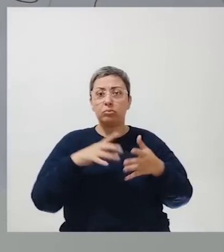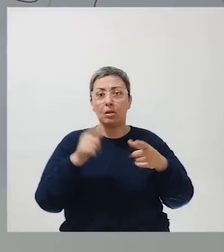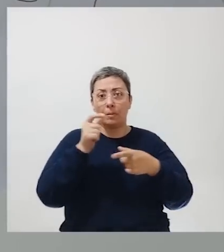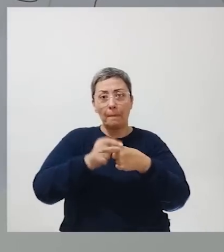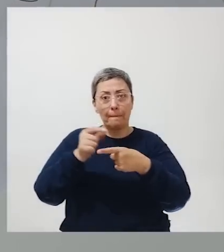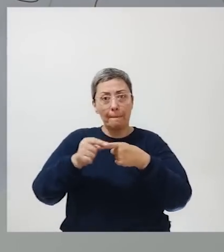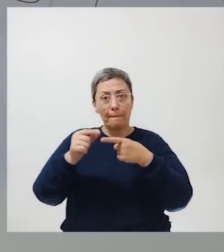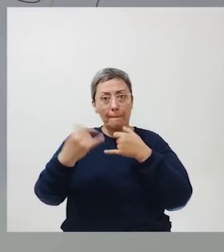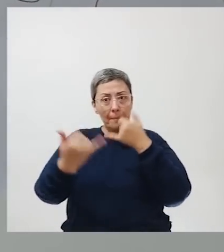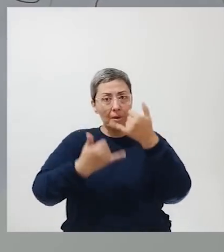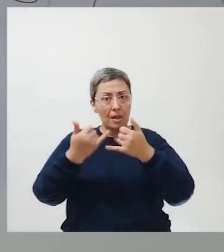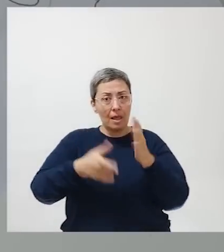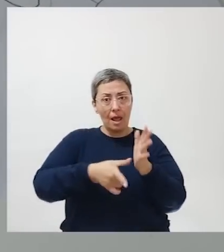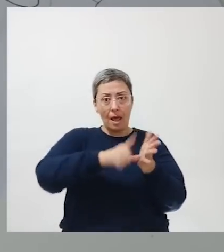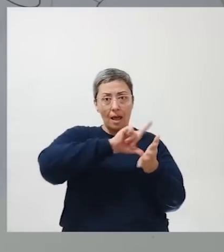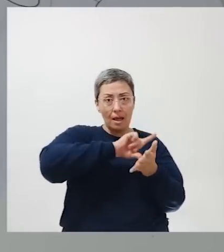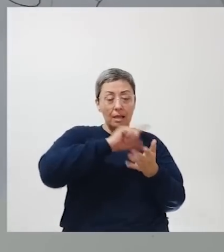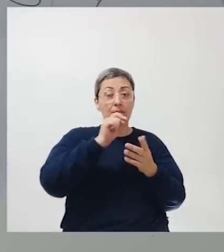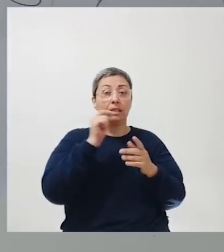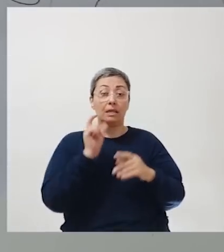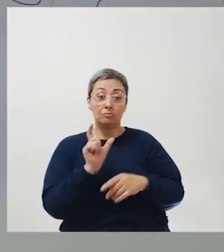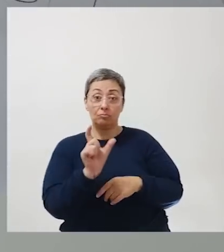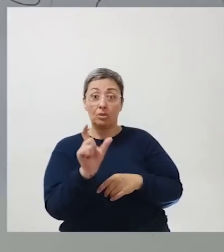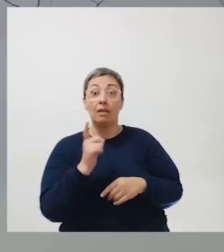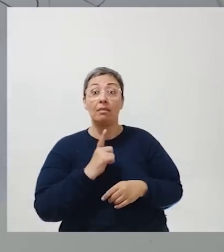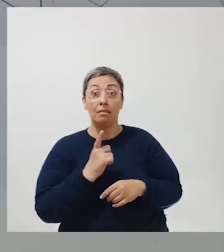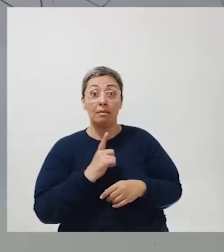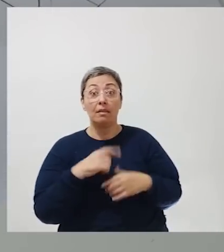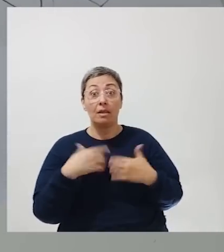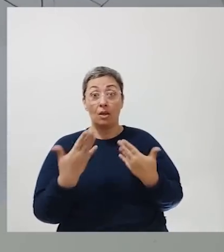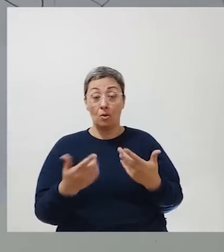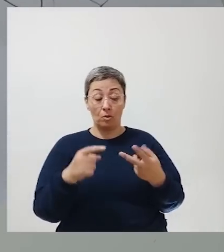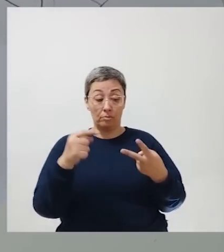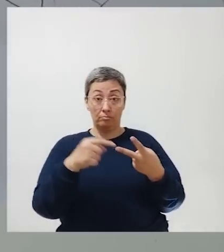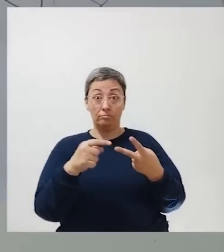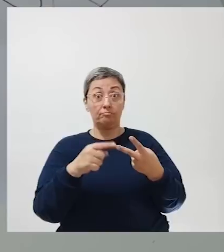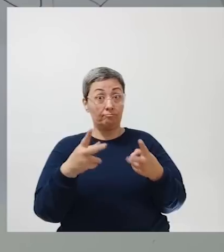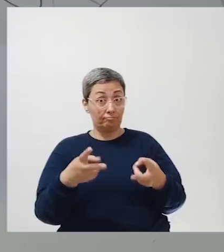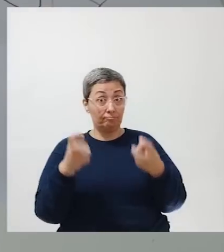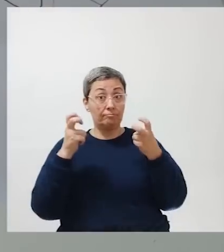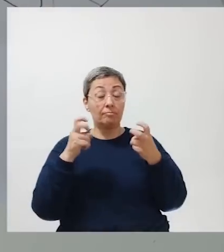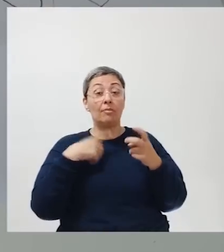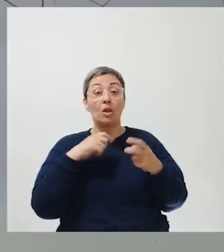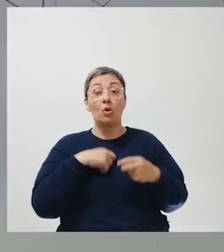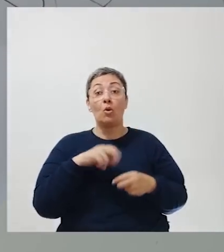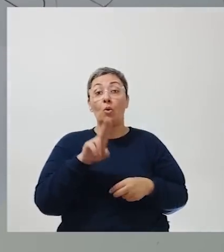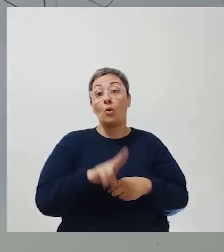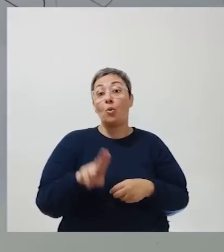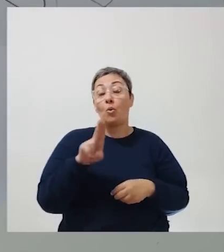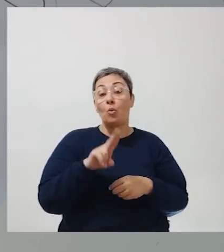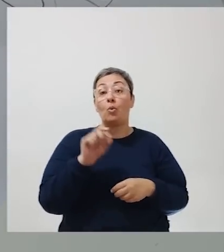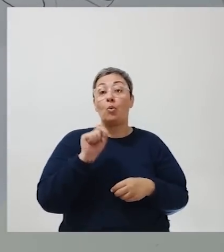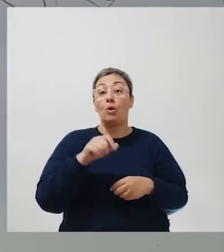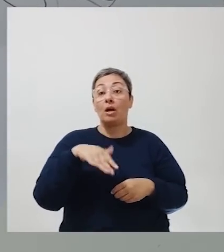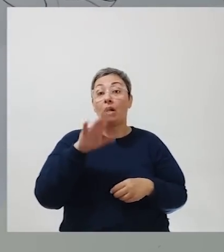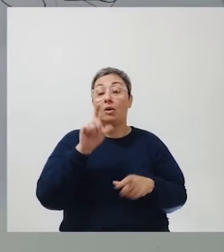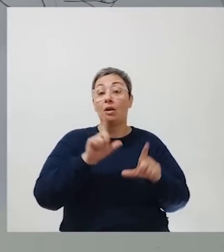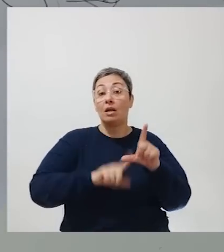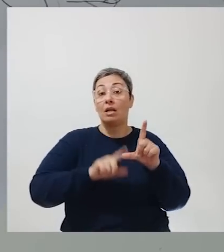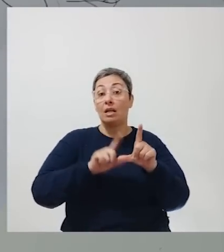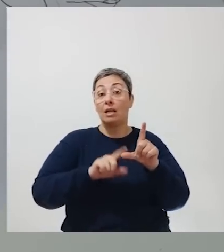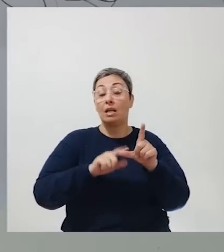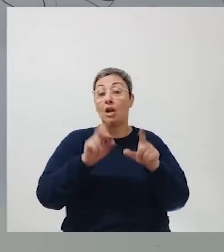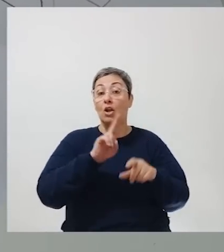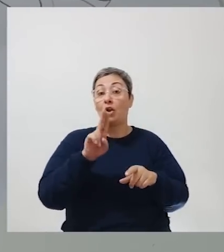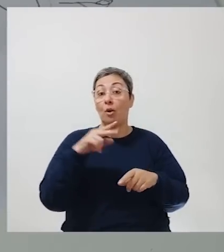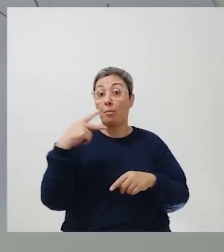sílaba da brincadeira anterior apareceu. Outra coisa que eu percebi é que ele usa bastante as letras do